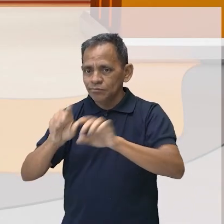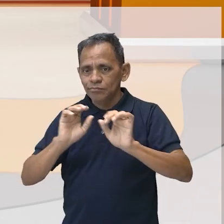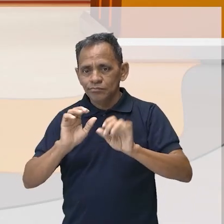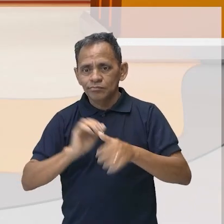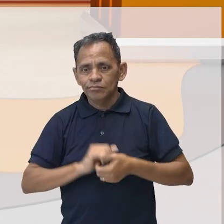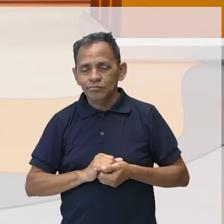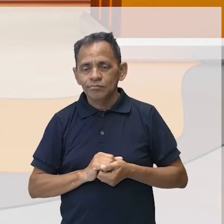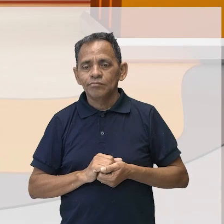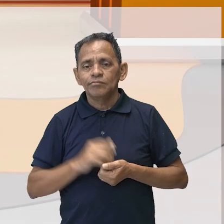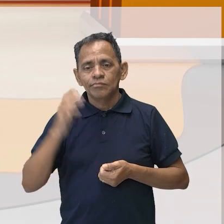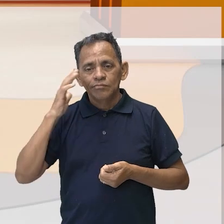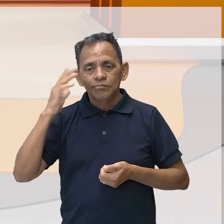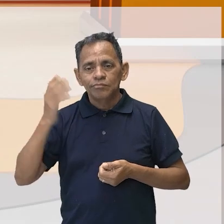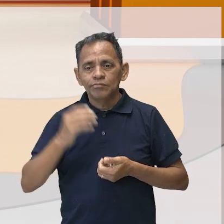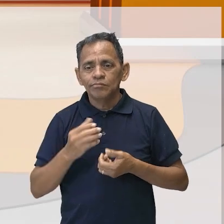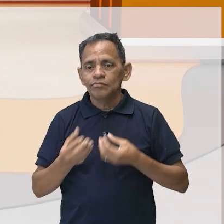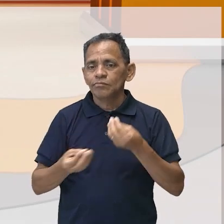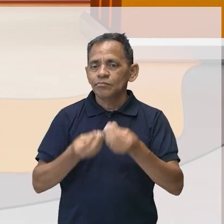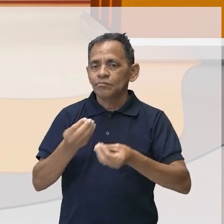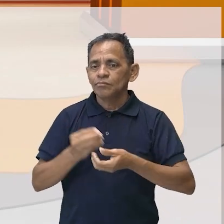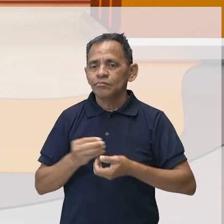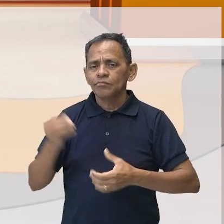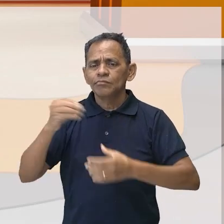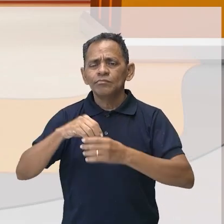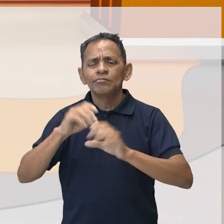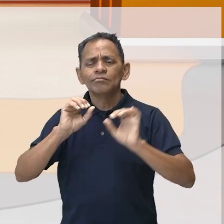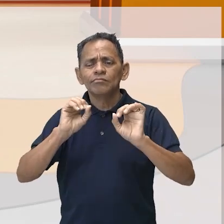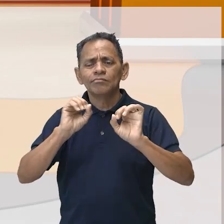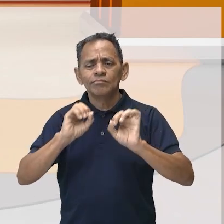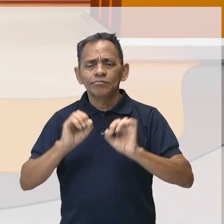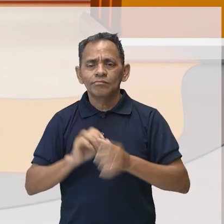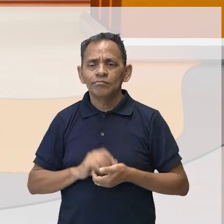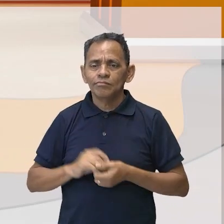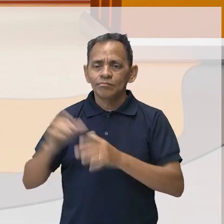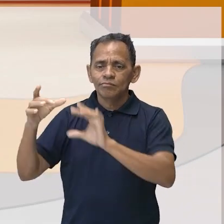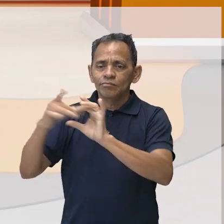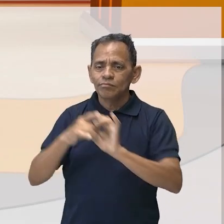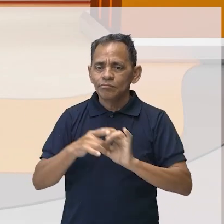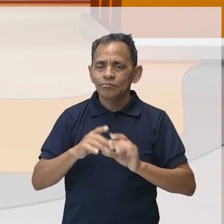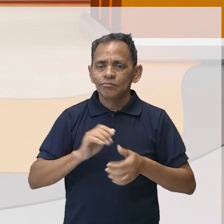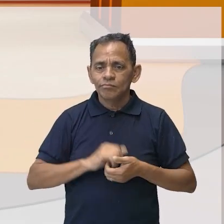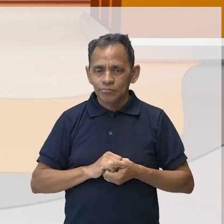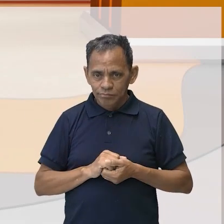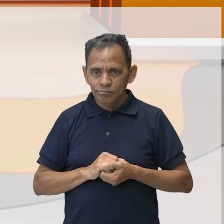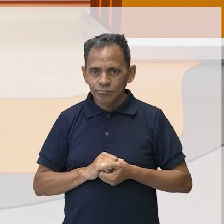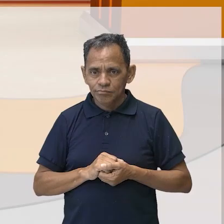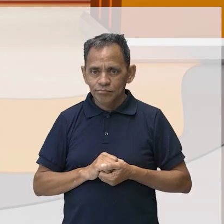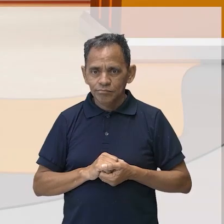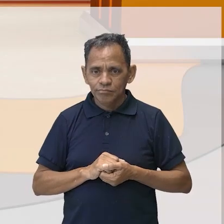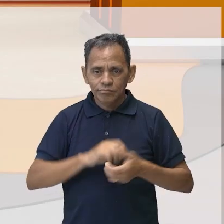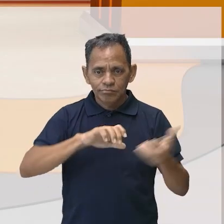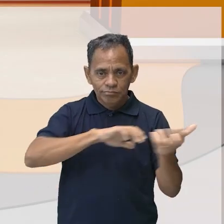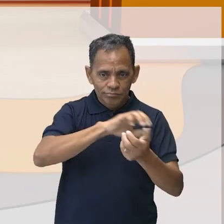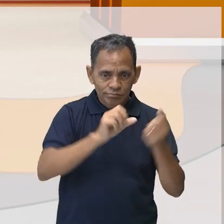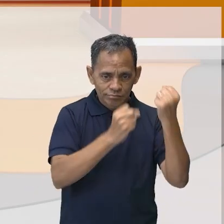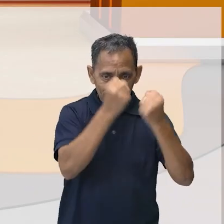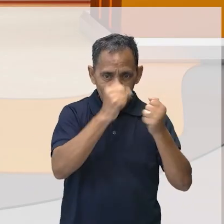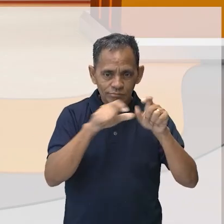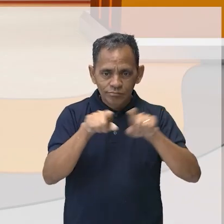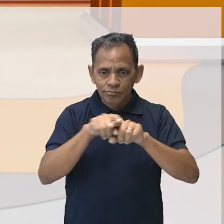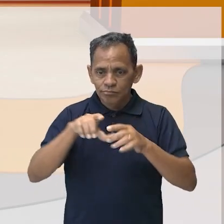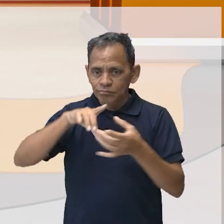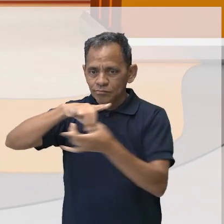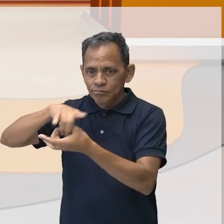urbano. Isso aconteceu em um contexto de revoluções industriais, de globalização da economia, certo? Isso tem